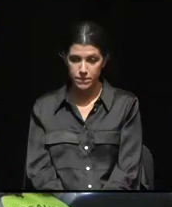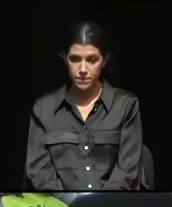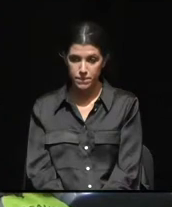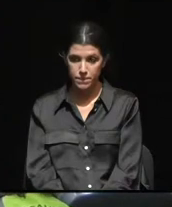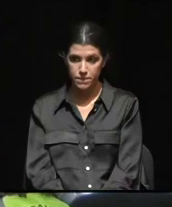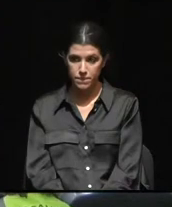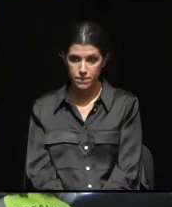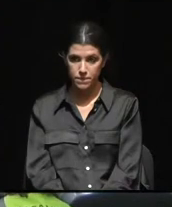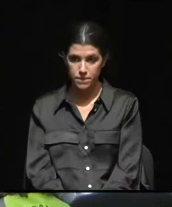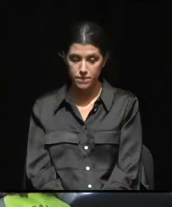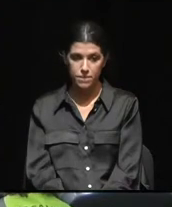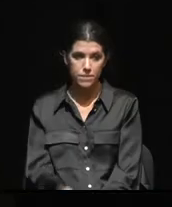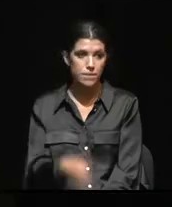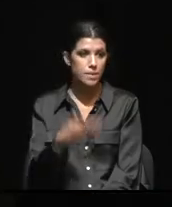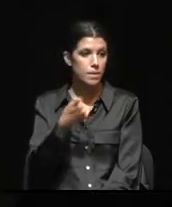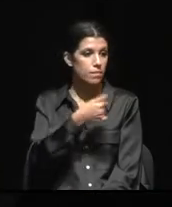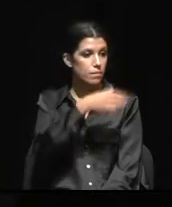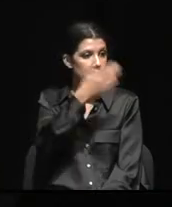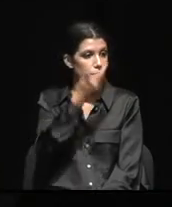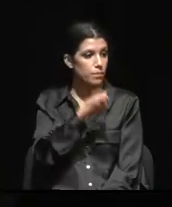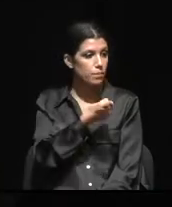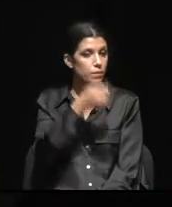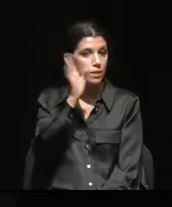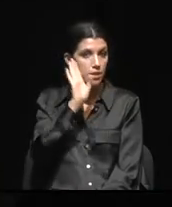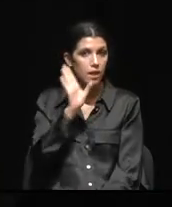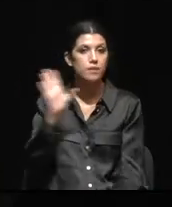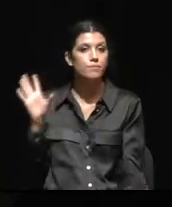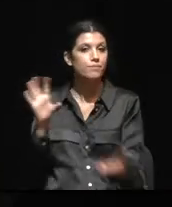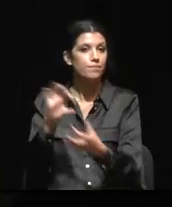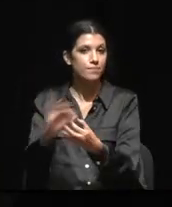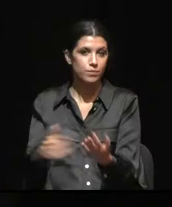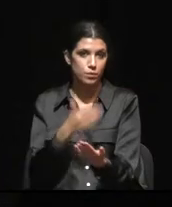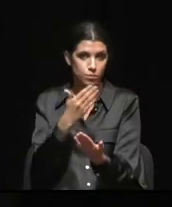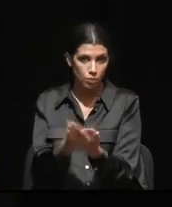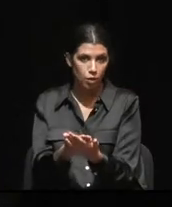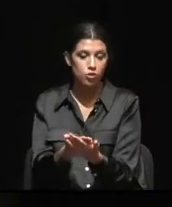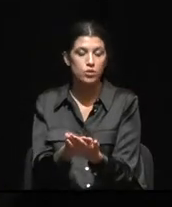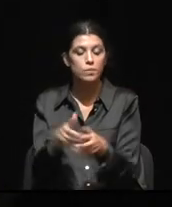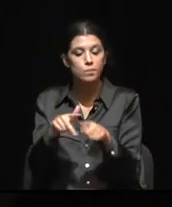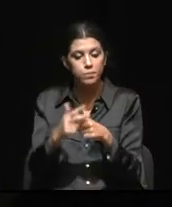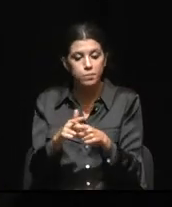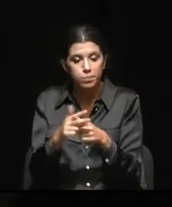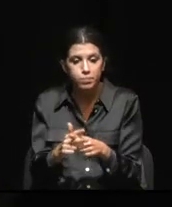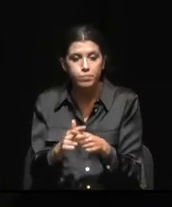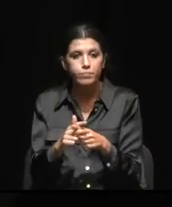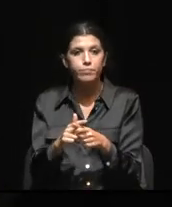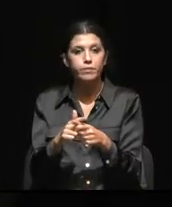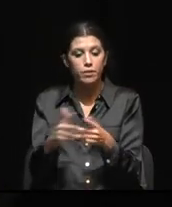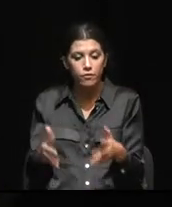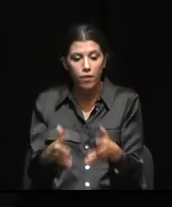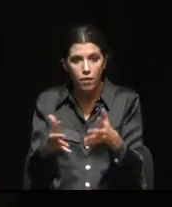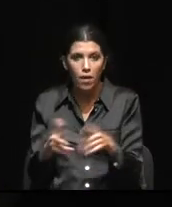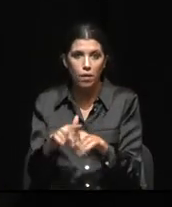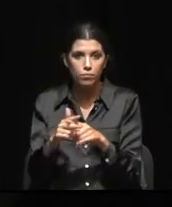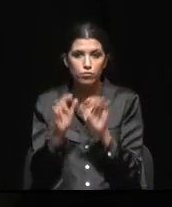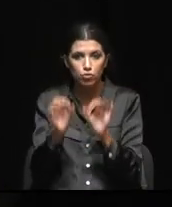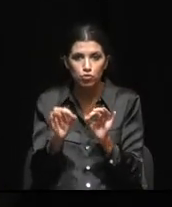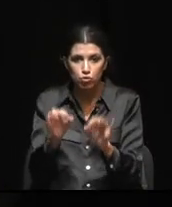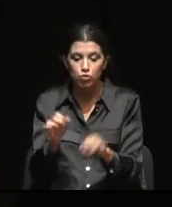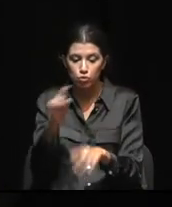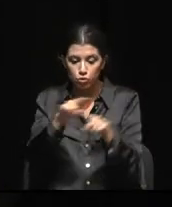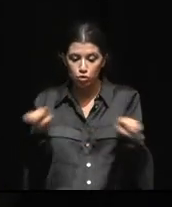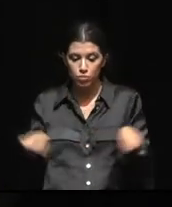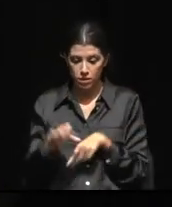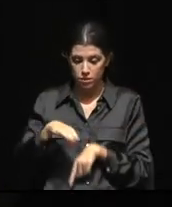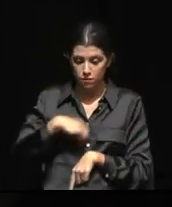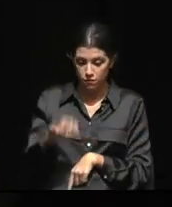tpan muito boa tarde eh relativamente às propostas de manutenção e Reabilitação de espaços verdes a obrigo do